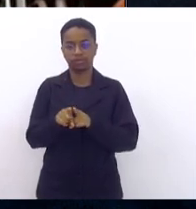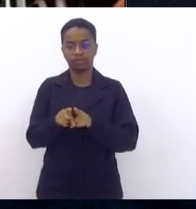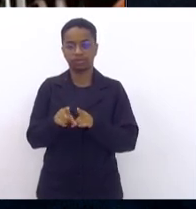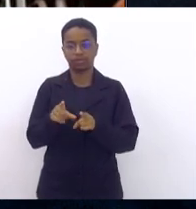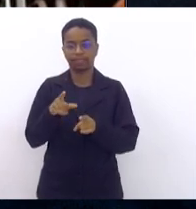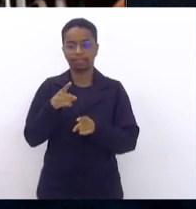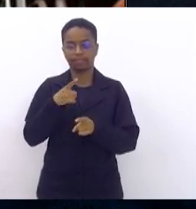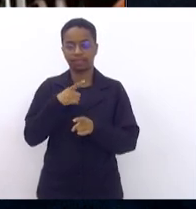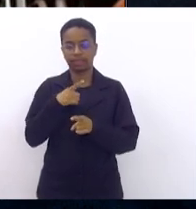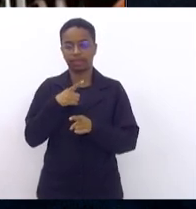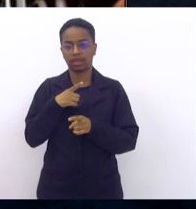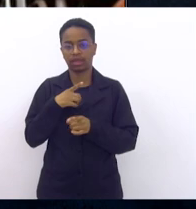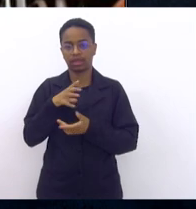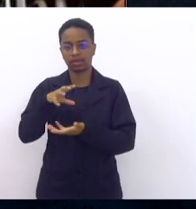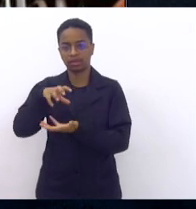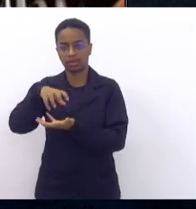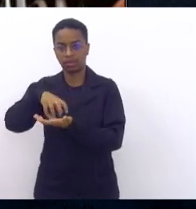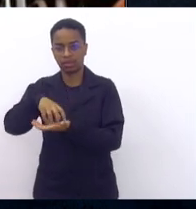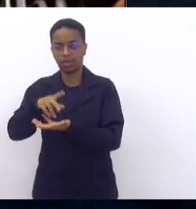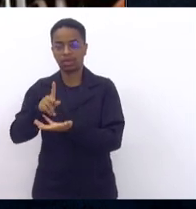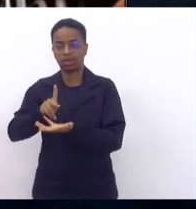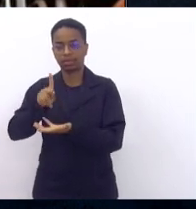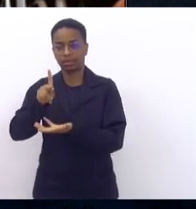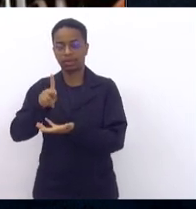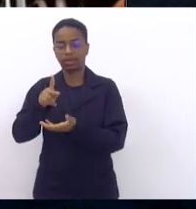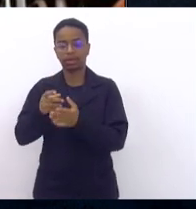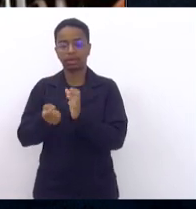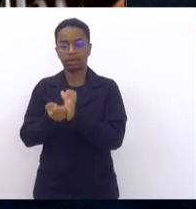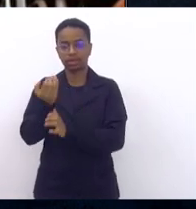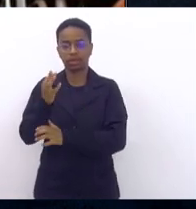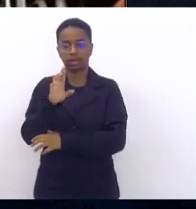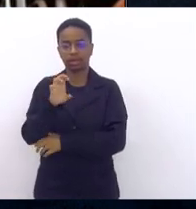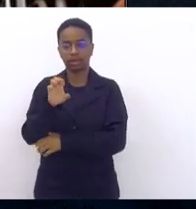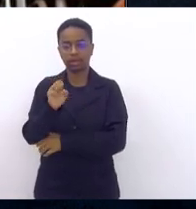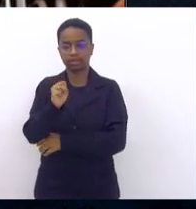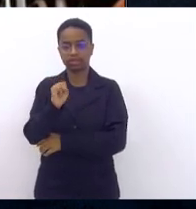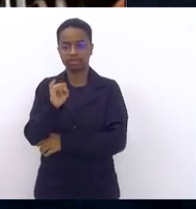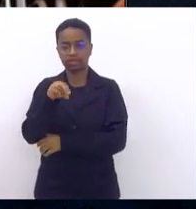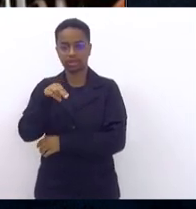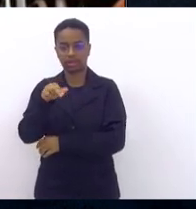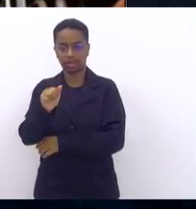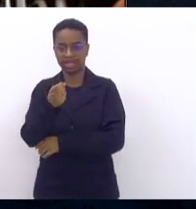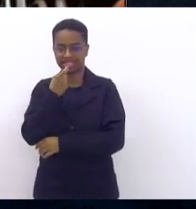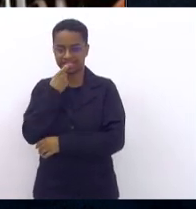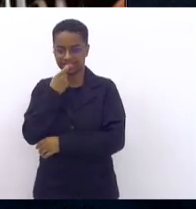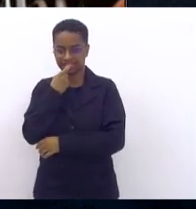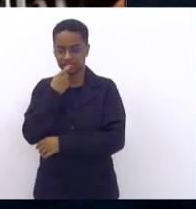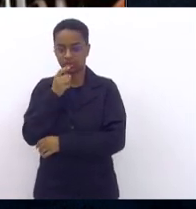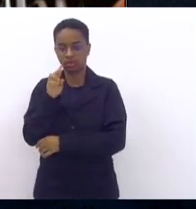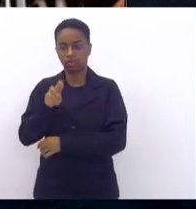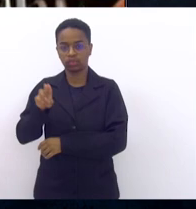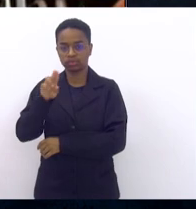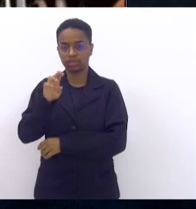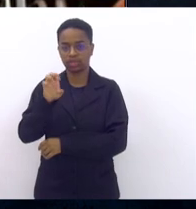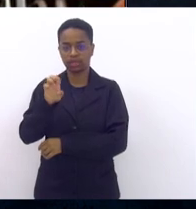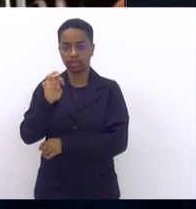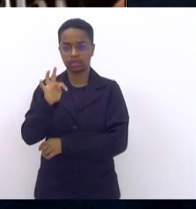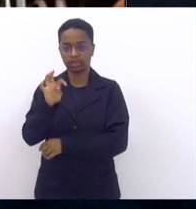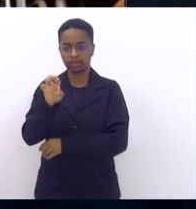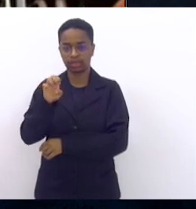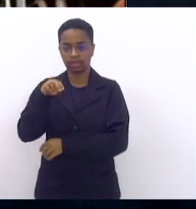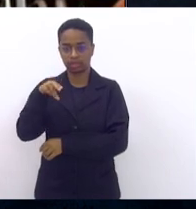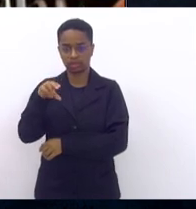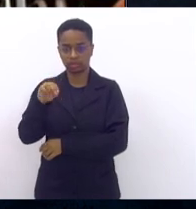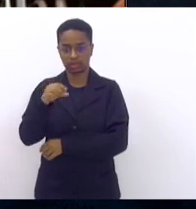petroquímica produzindo a resina plástica a partir do eteno produzido na primeira